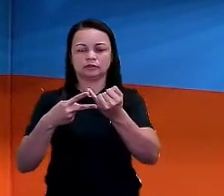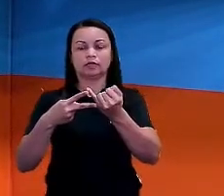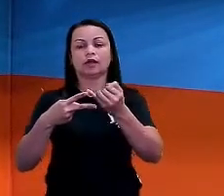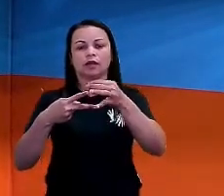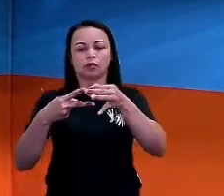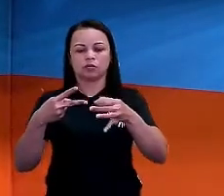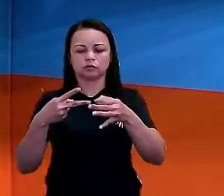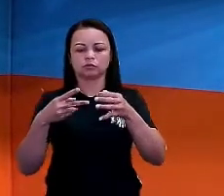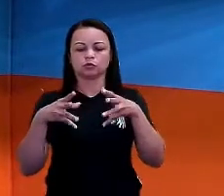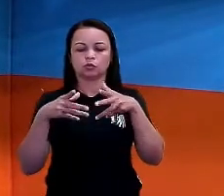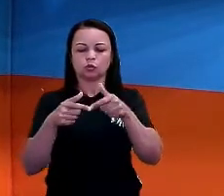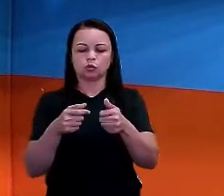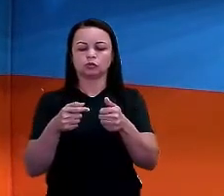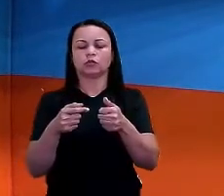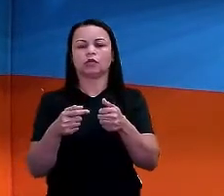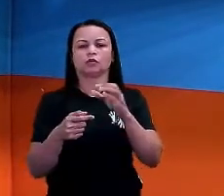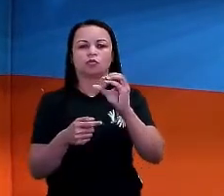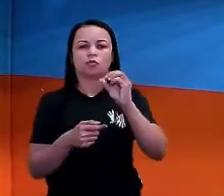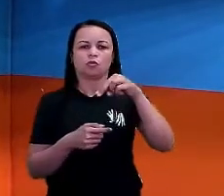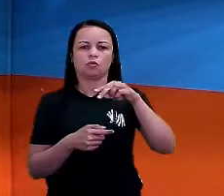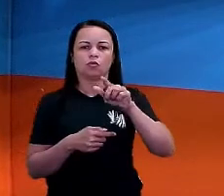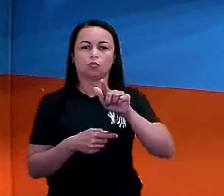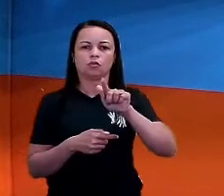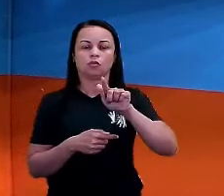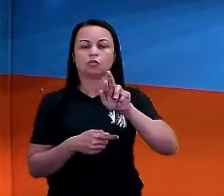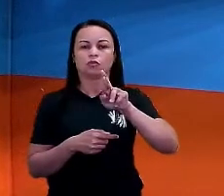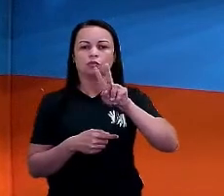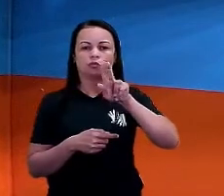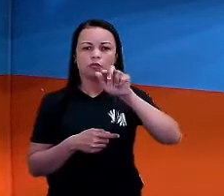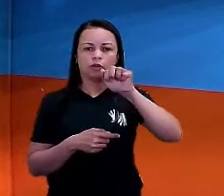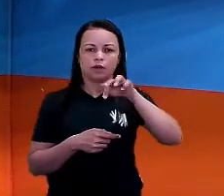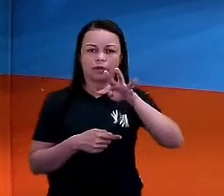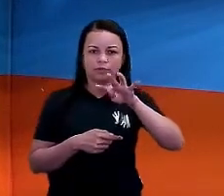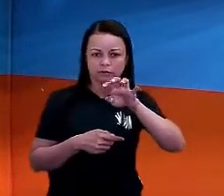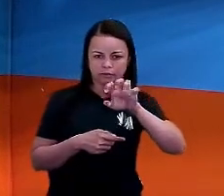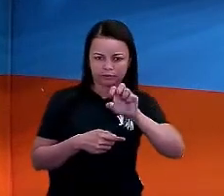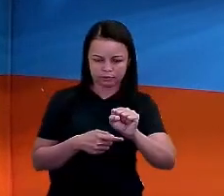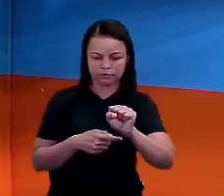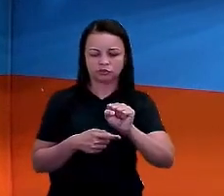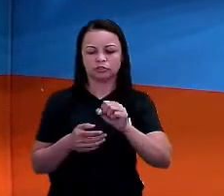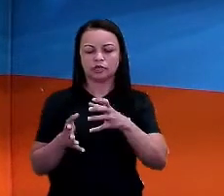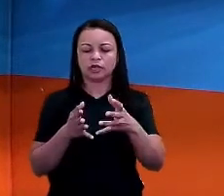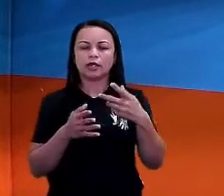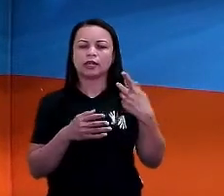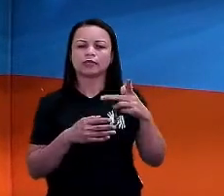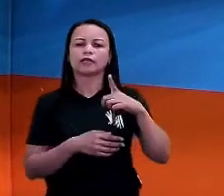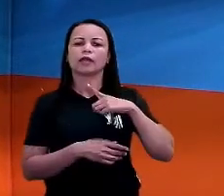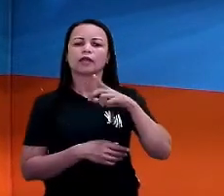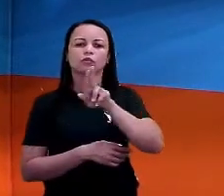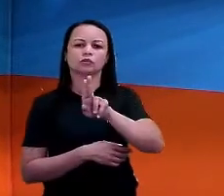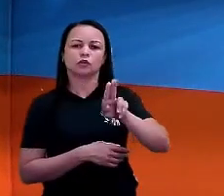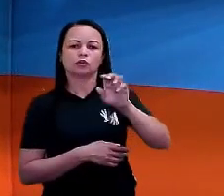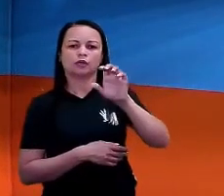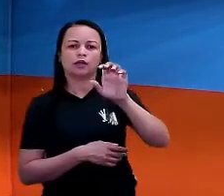entre si, ou seja, possuem a mesma medida, ele é chamado de equilátero. Então, um